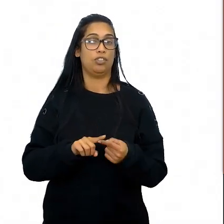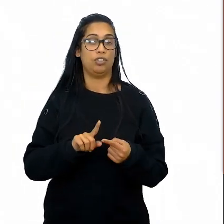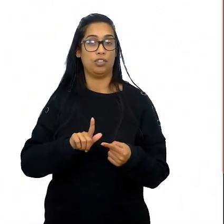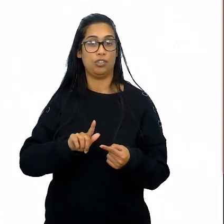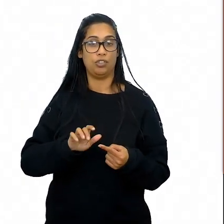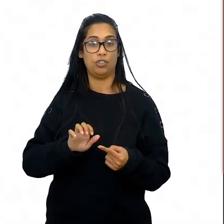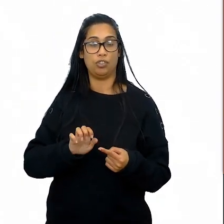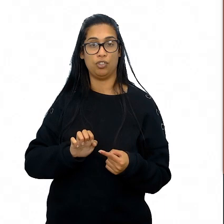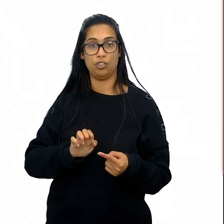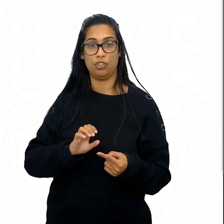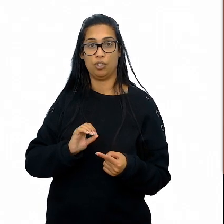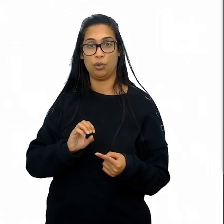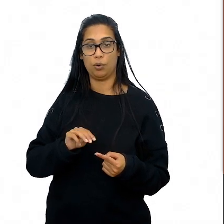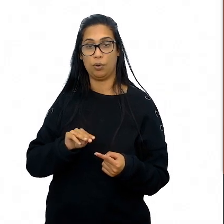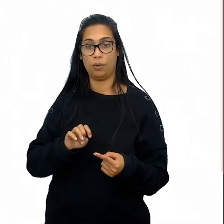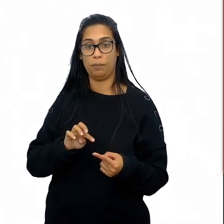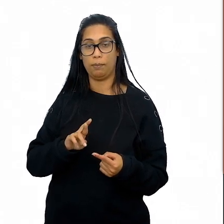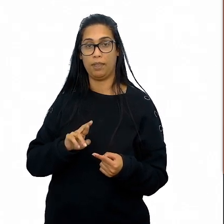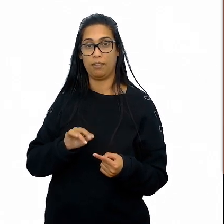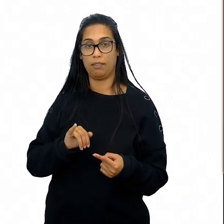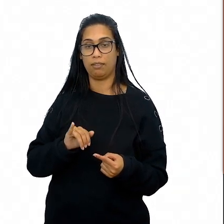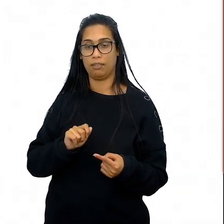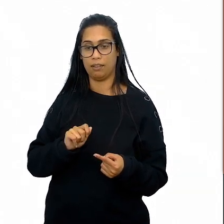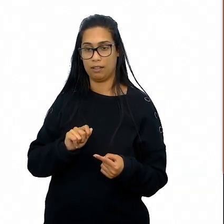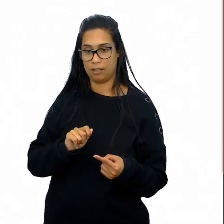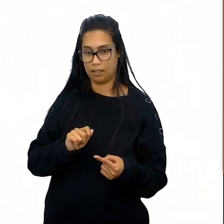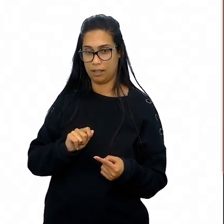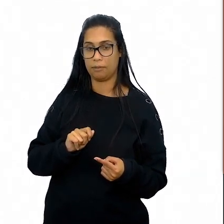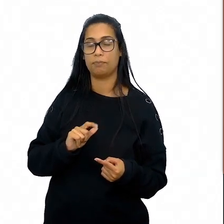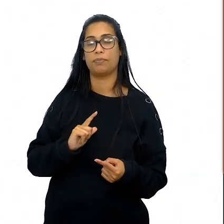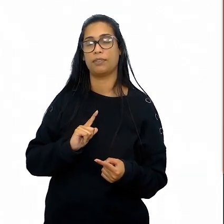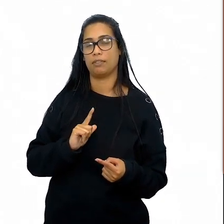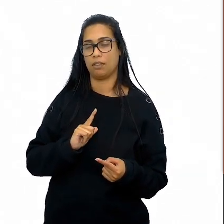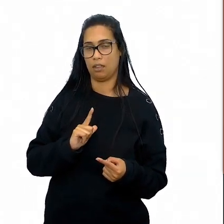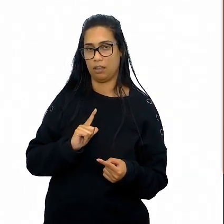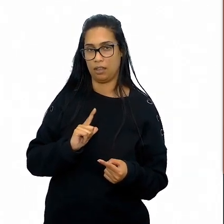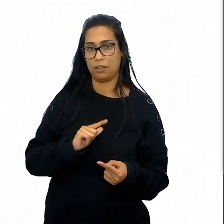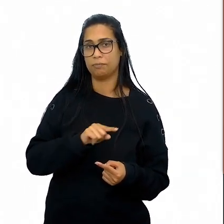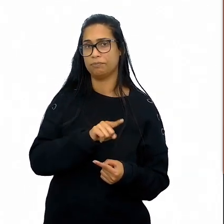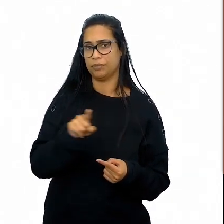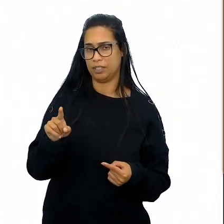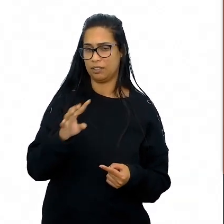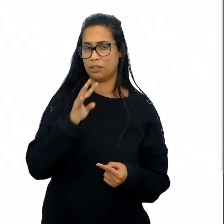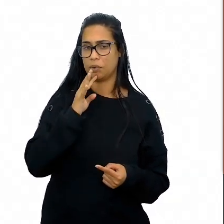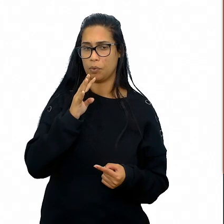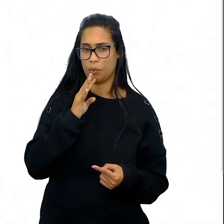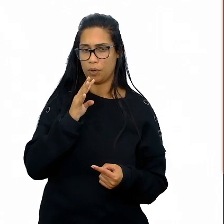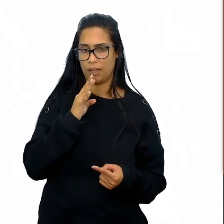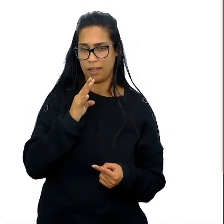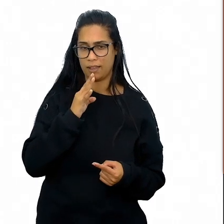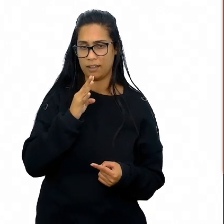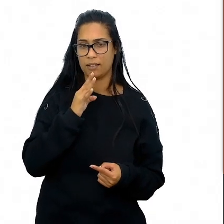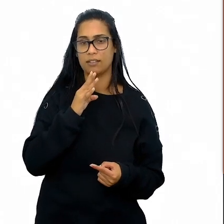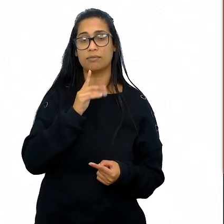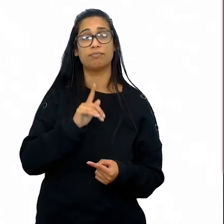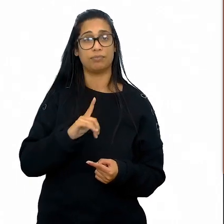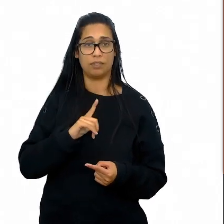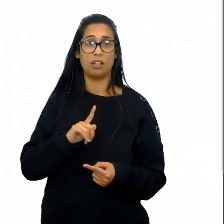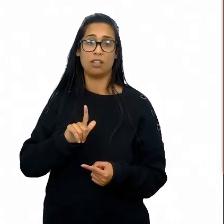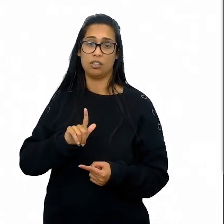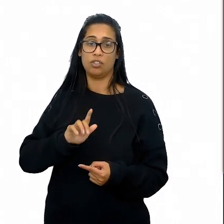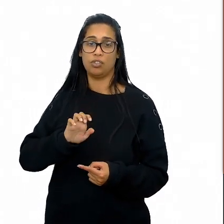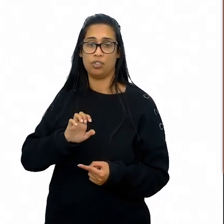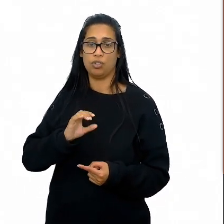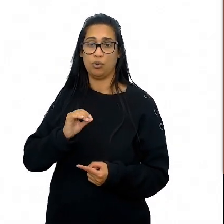né Será porque eu imagino que vocês estão trabalhando com ela mas ela né é geometria